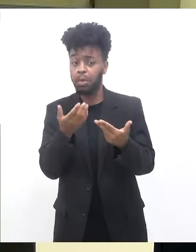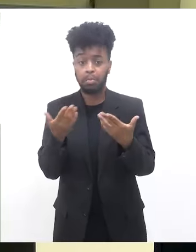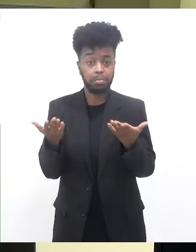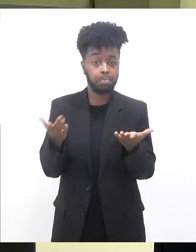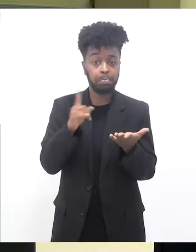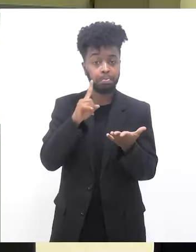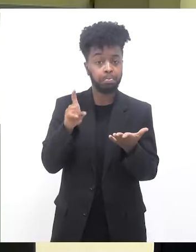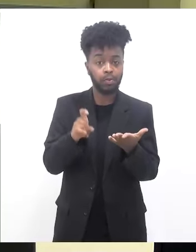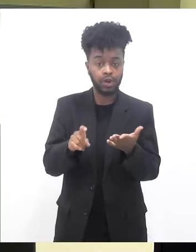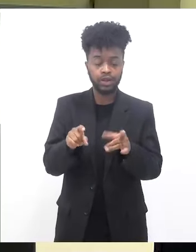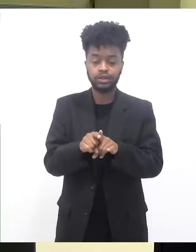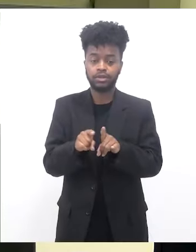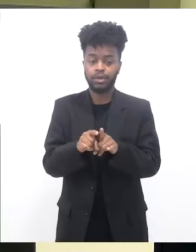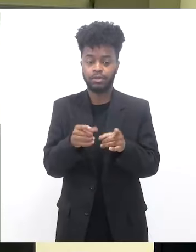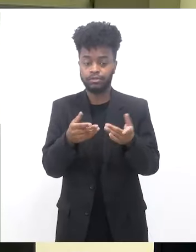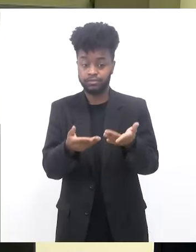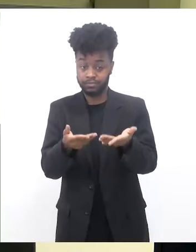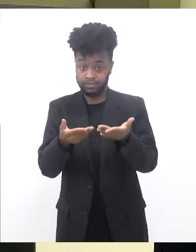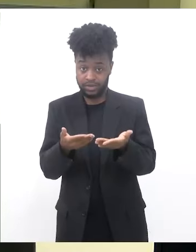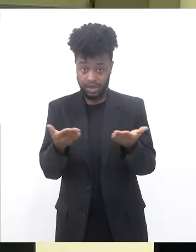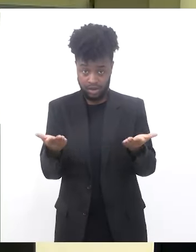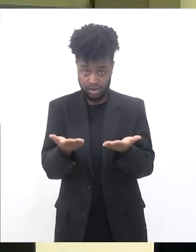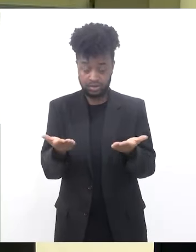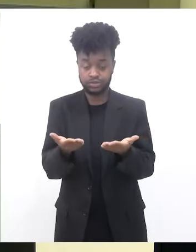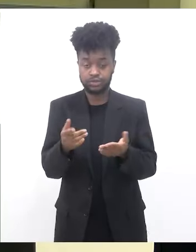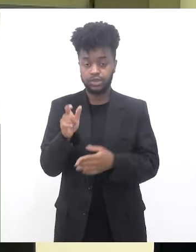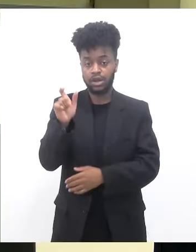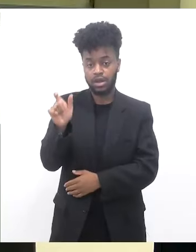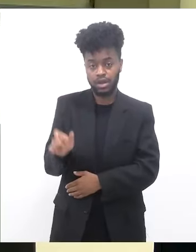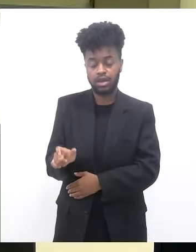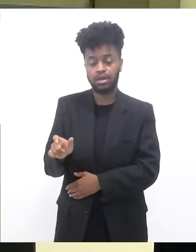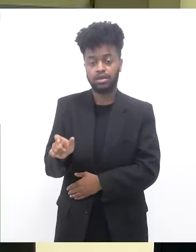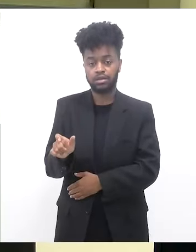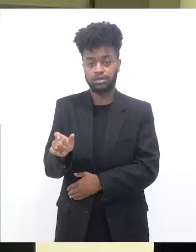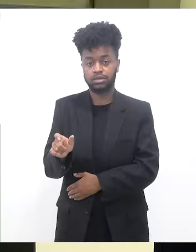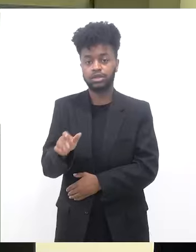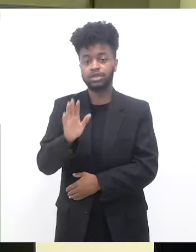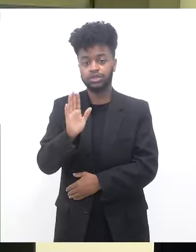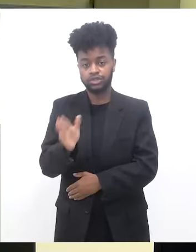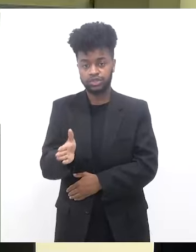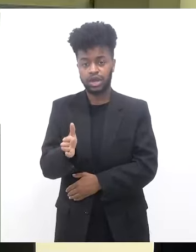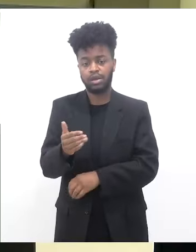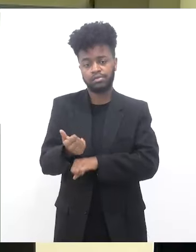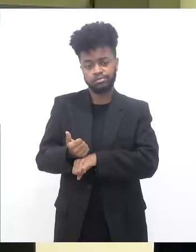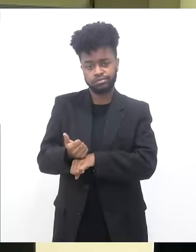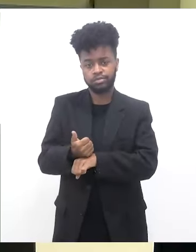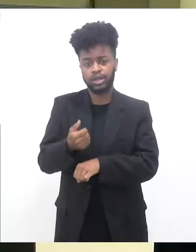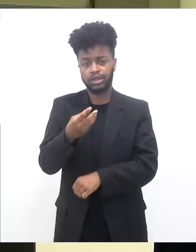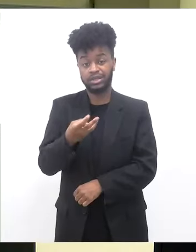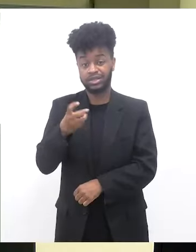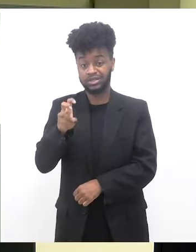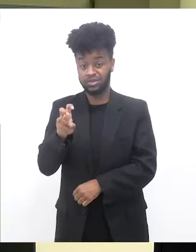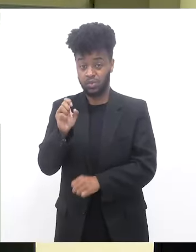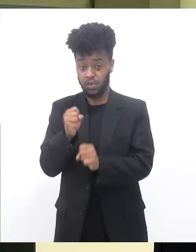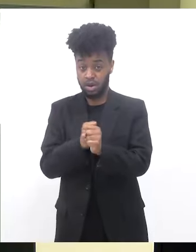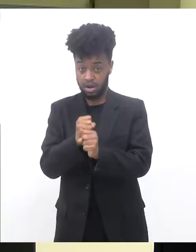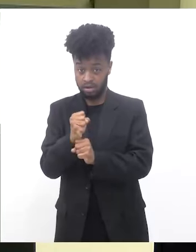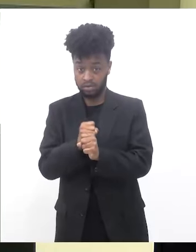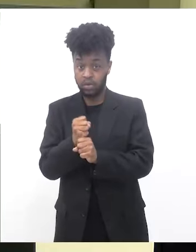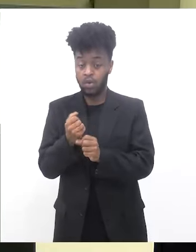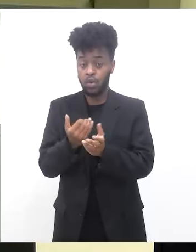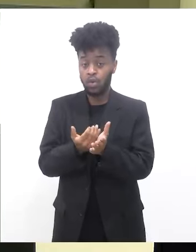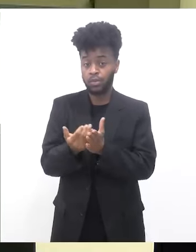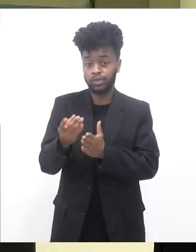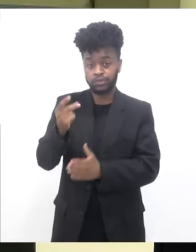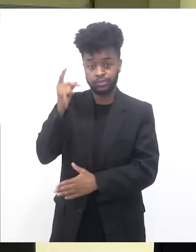Nós temos a honra de recebê-la aqui. Ela que já está na carreira há 35 anos, começou